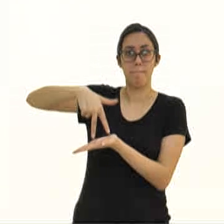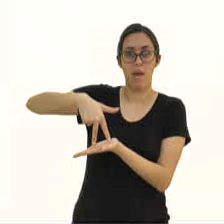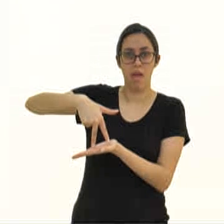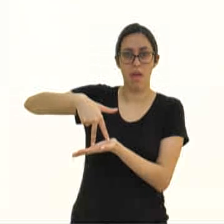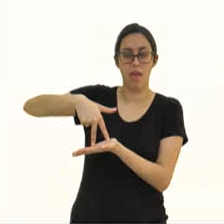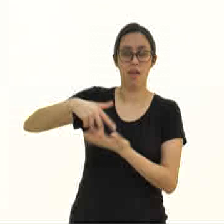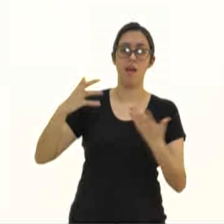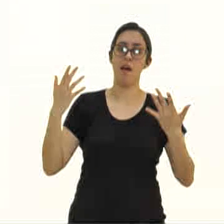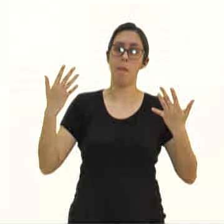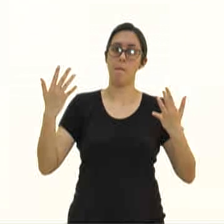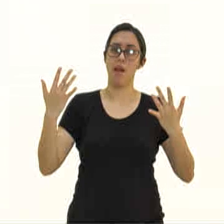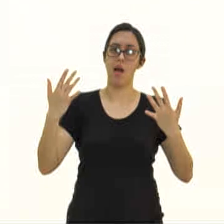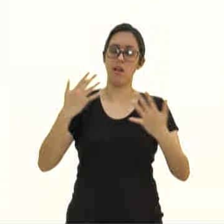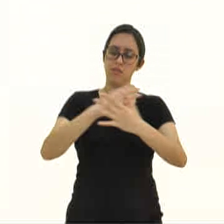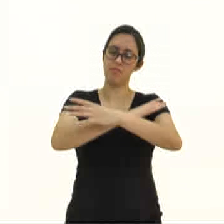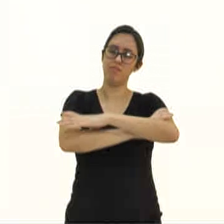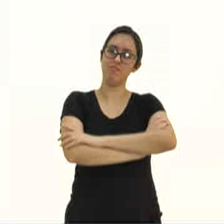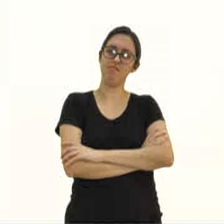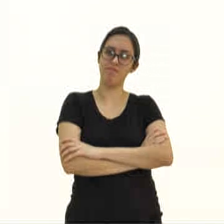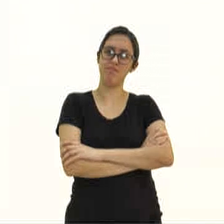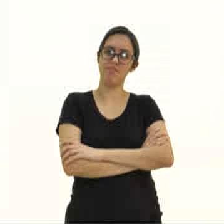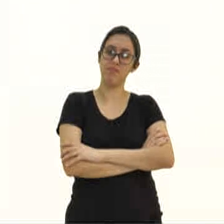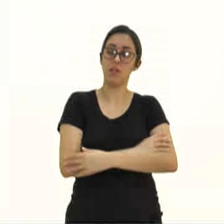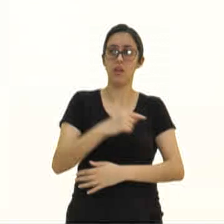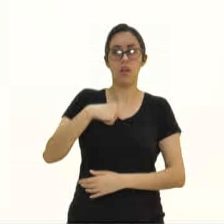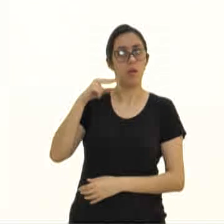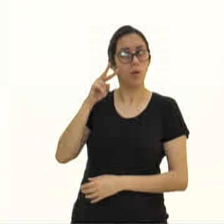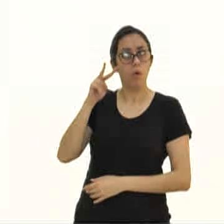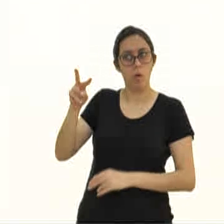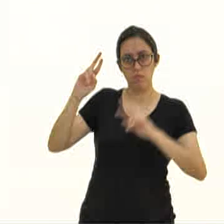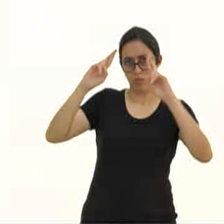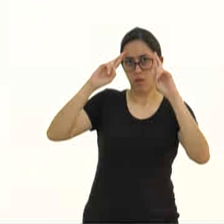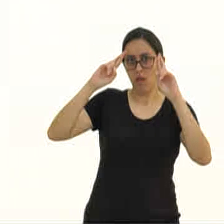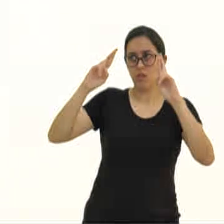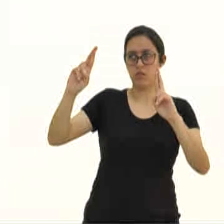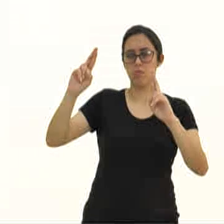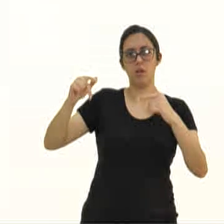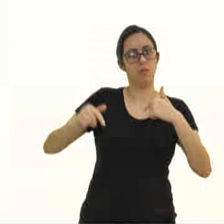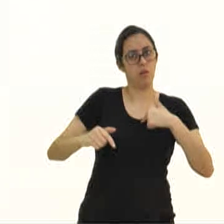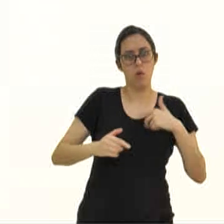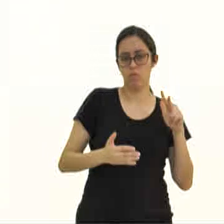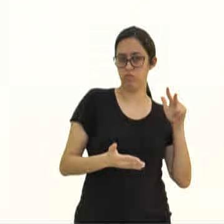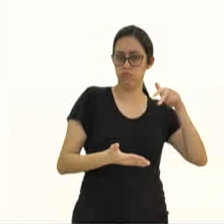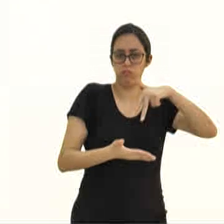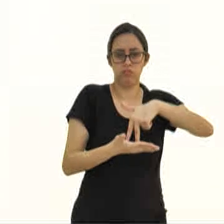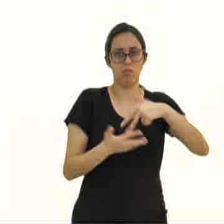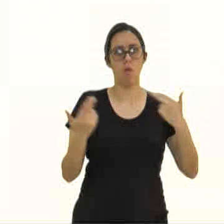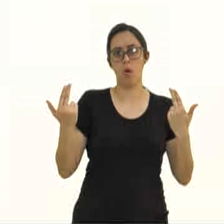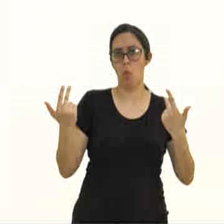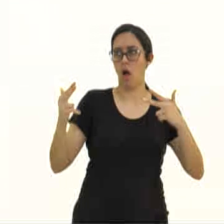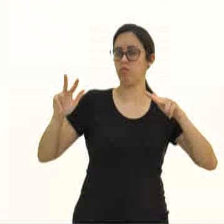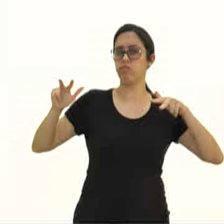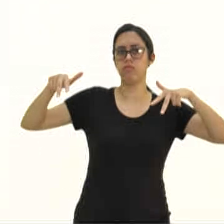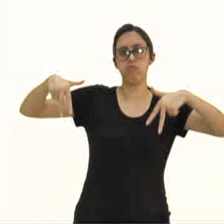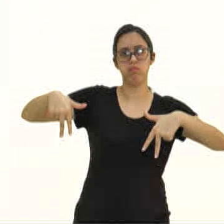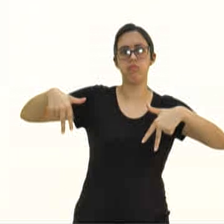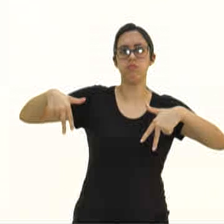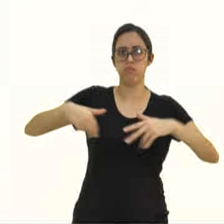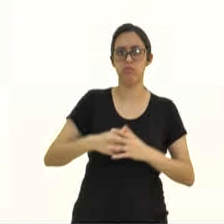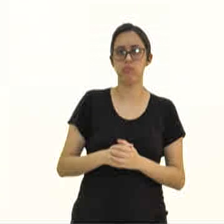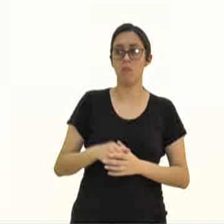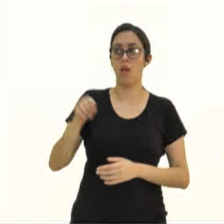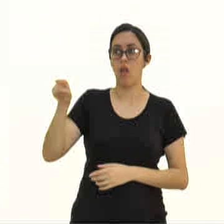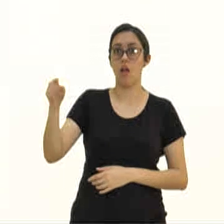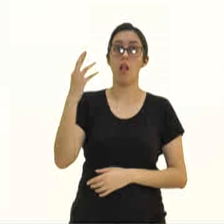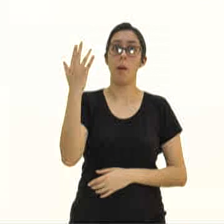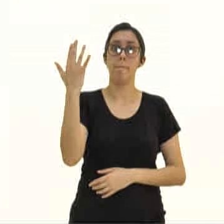braços cruzados, e eu, em respeito a ela, quis levantar-me, não consentiu. Pôs uma das mãos no meu ombro e